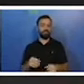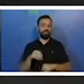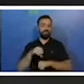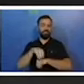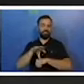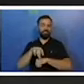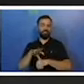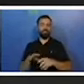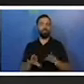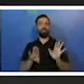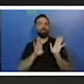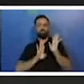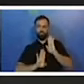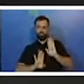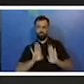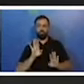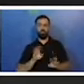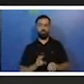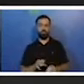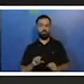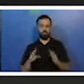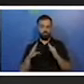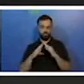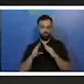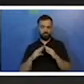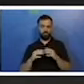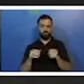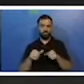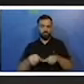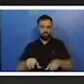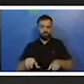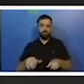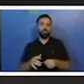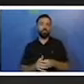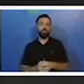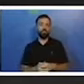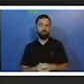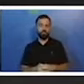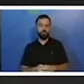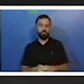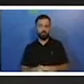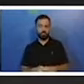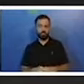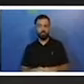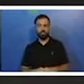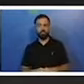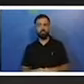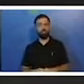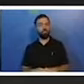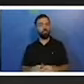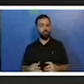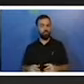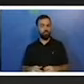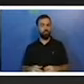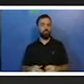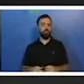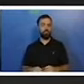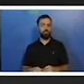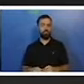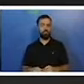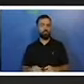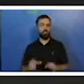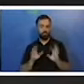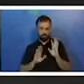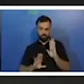tempo para vocês se cuidarem para vocês ficar em casa o máximo que puder não sair só quando for preciso né tomar